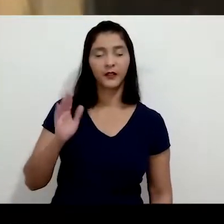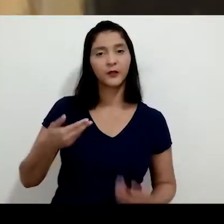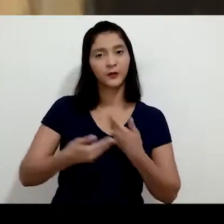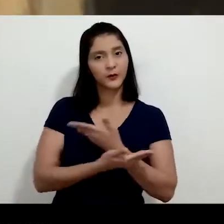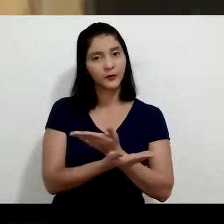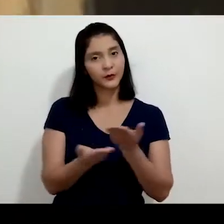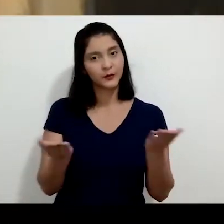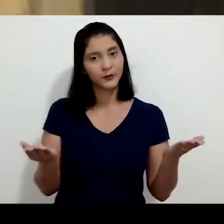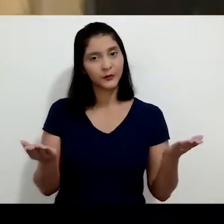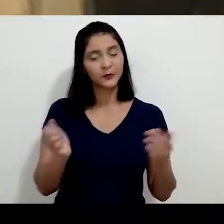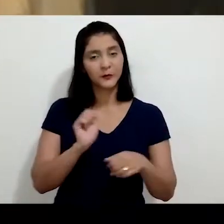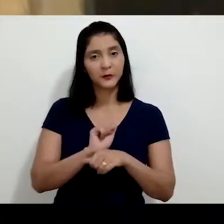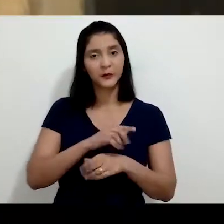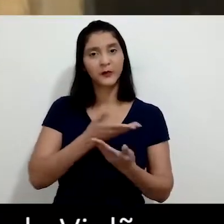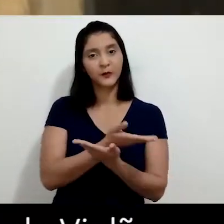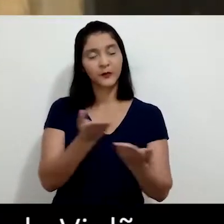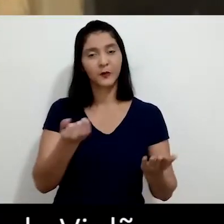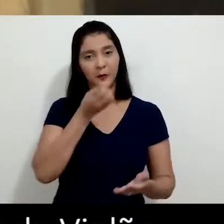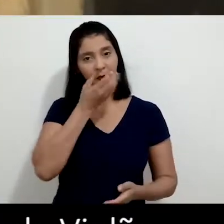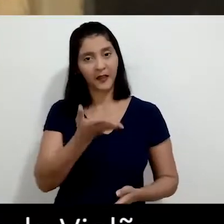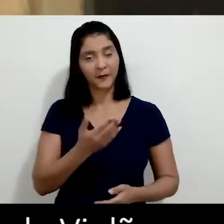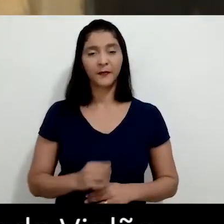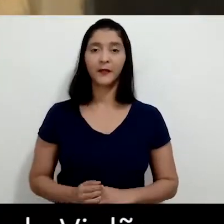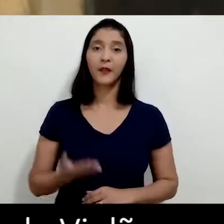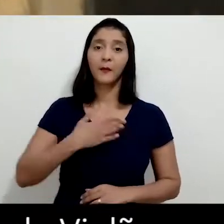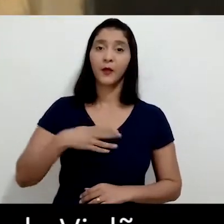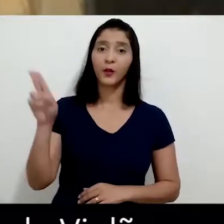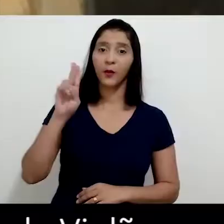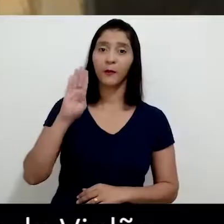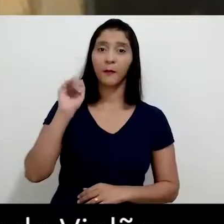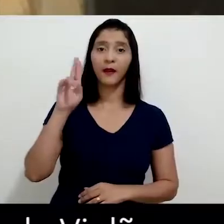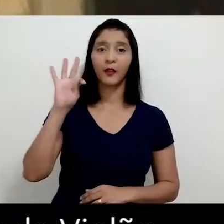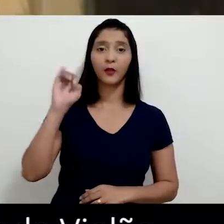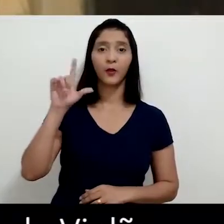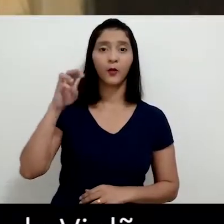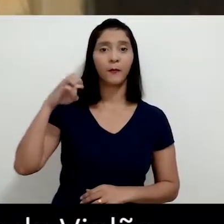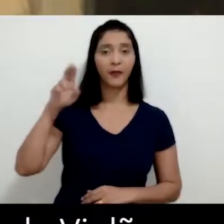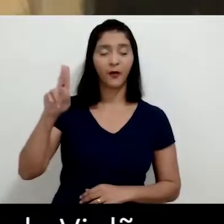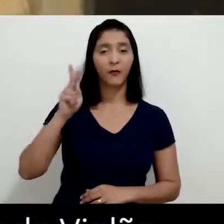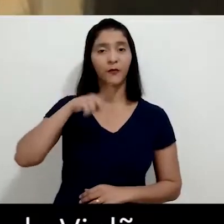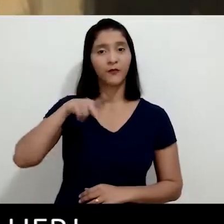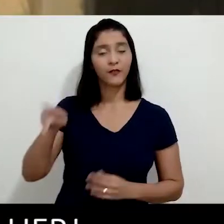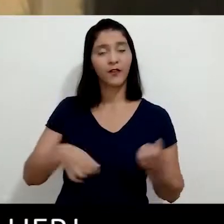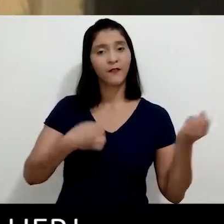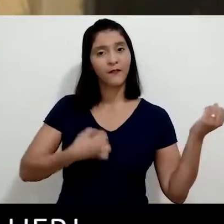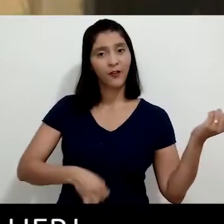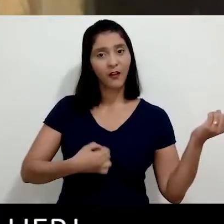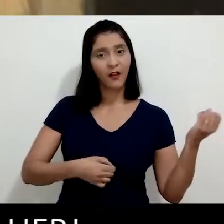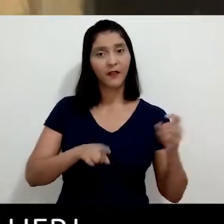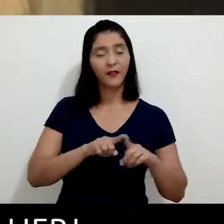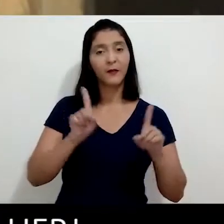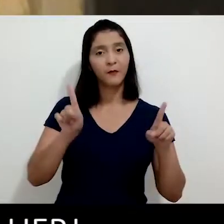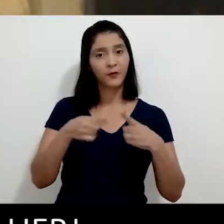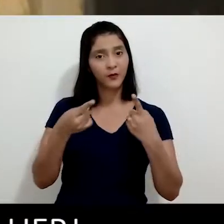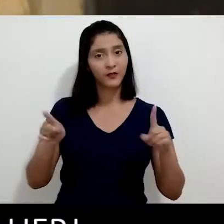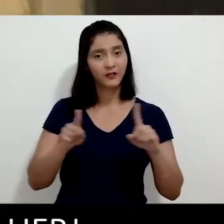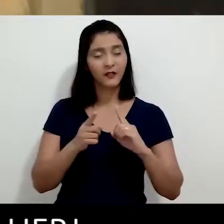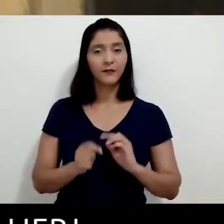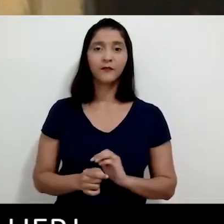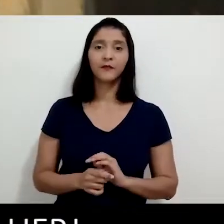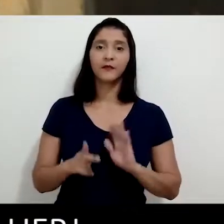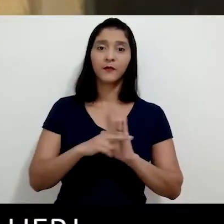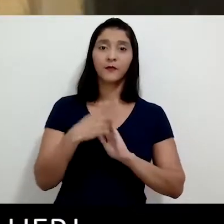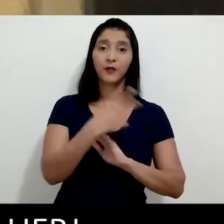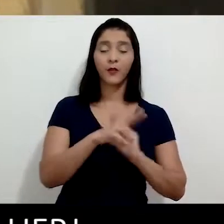todas e todos, espero que estejam bem. Meu nome é Bartholomeu Wiese, sou professor de violão e de música de câmara